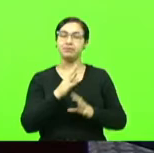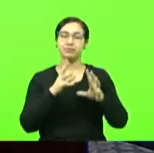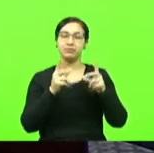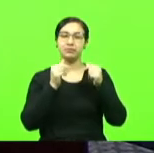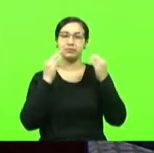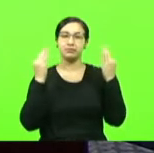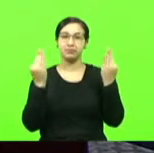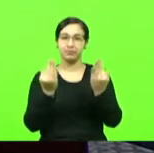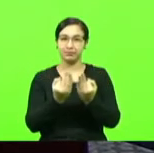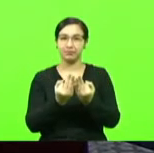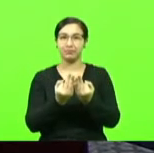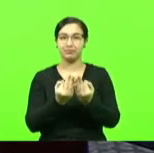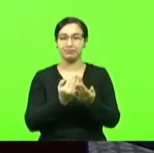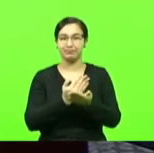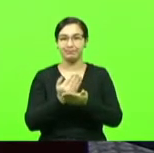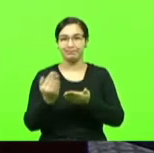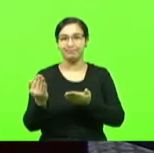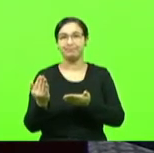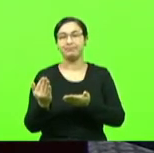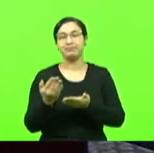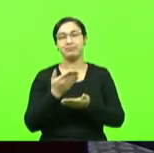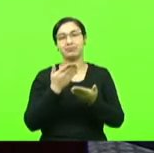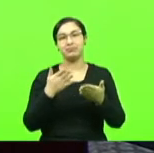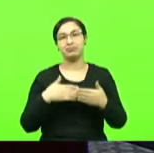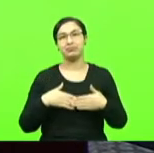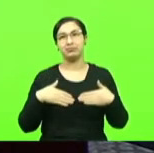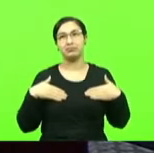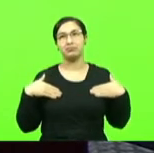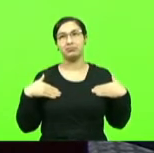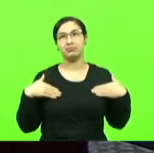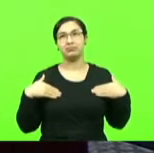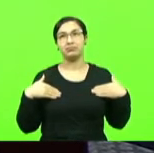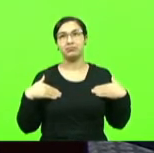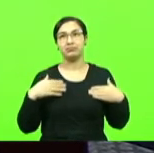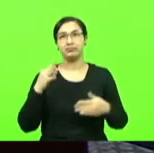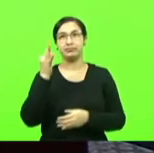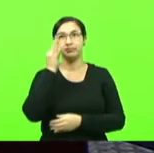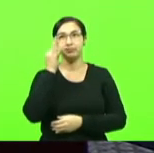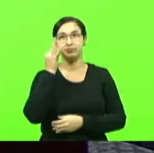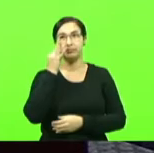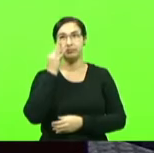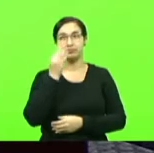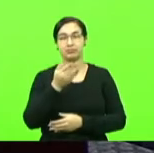ficaram, essa bela homenagem que o deputado Fernando Crelin faz ao Gilberto.